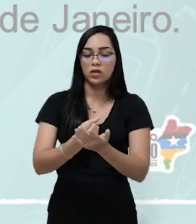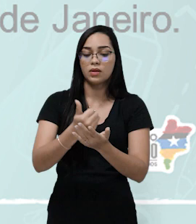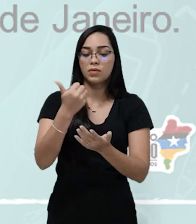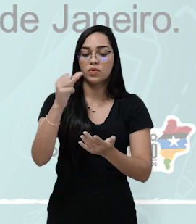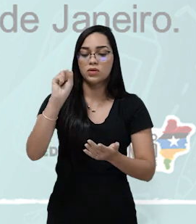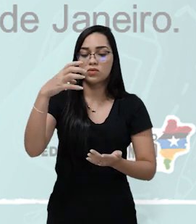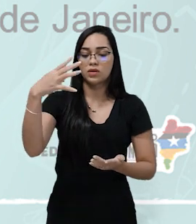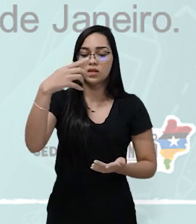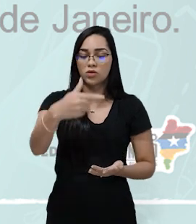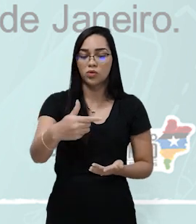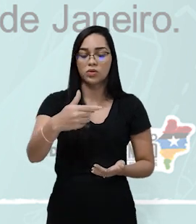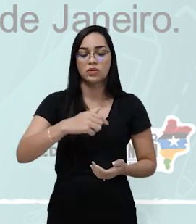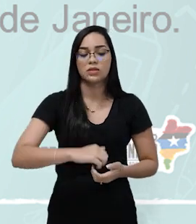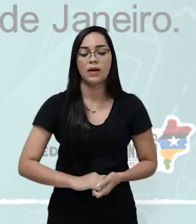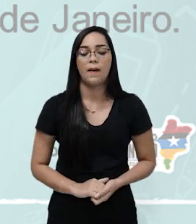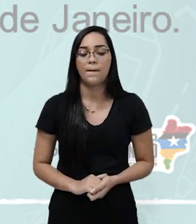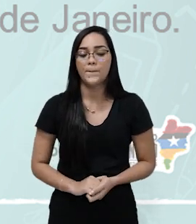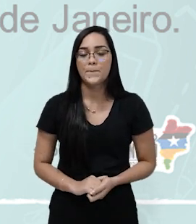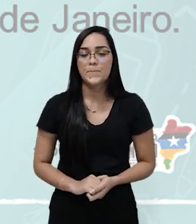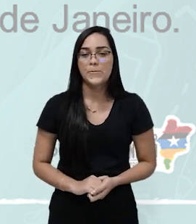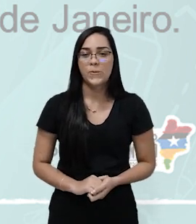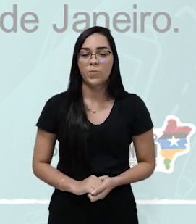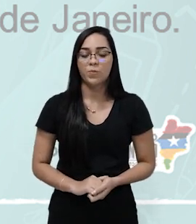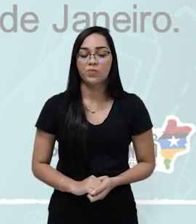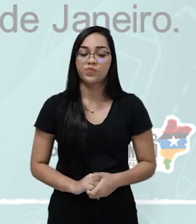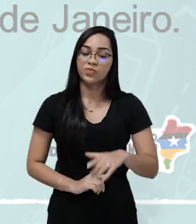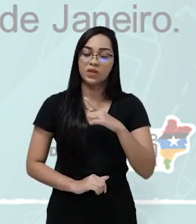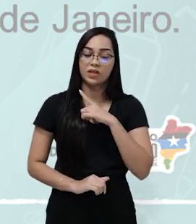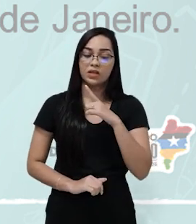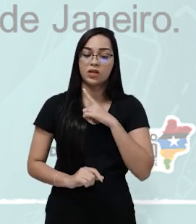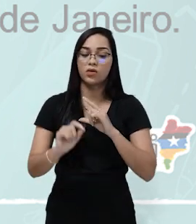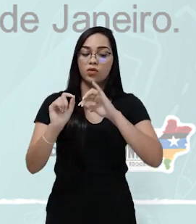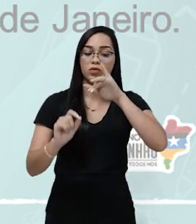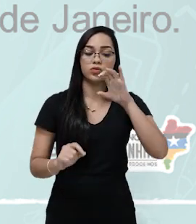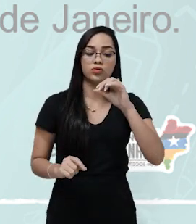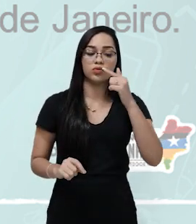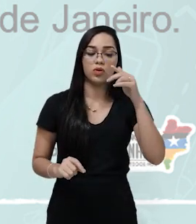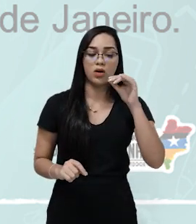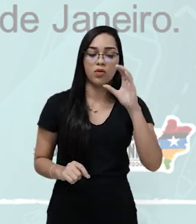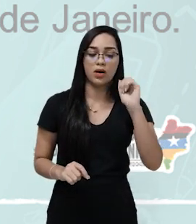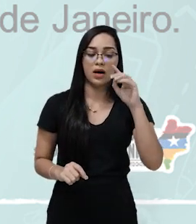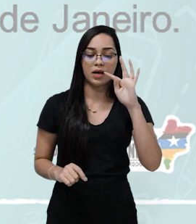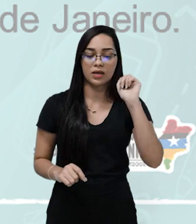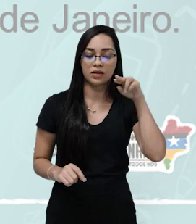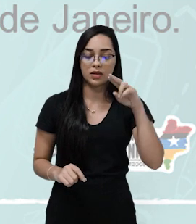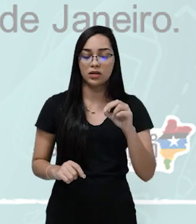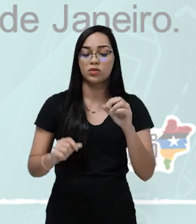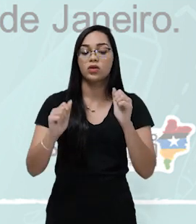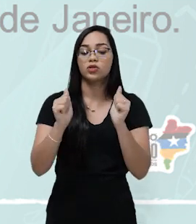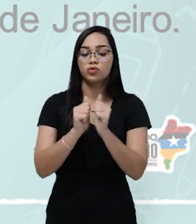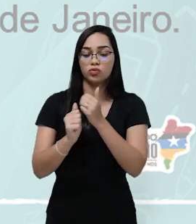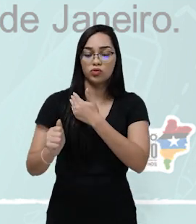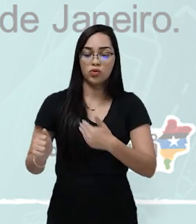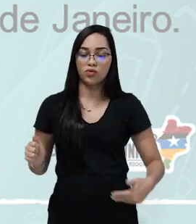firmado em 1842 entre a Companhia de João Caetano e o governo da província do Rio de Janeiro.